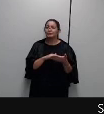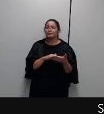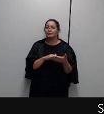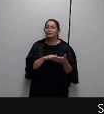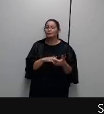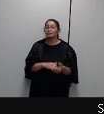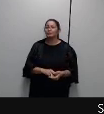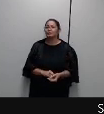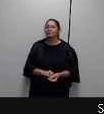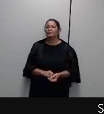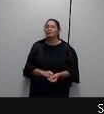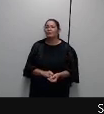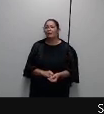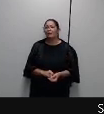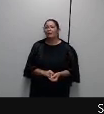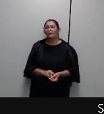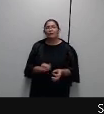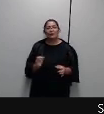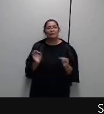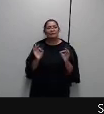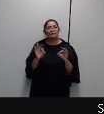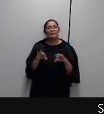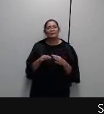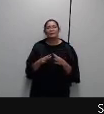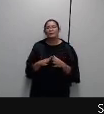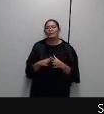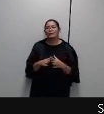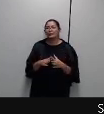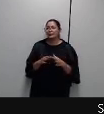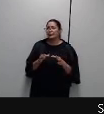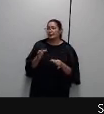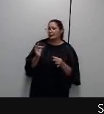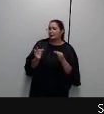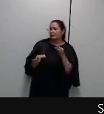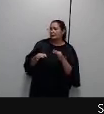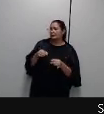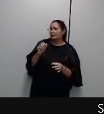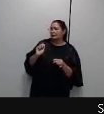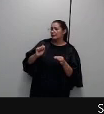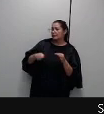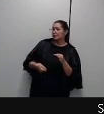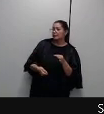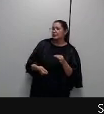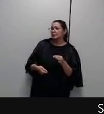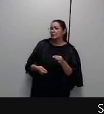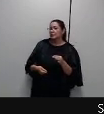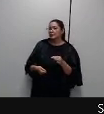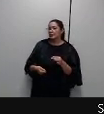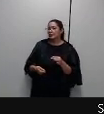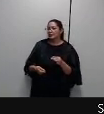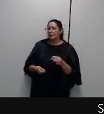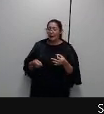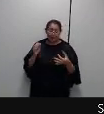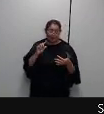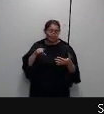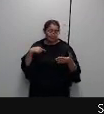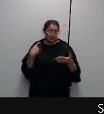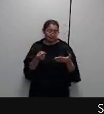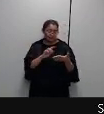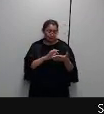foi homologado pelo juiz e após a conta do contador do foro